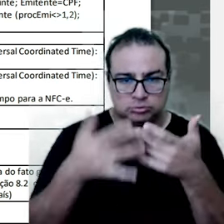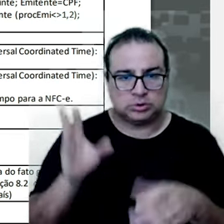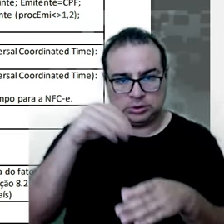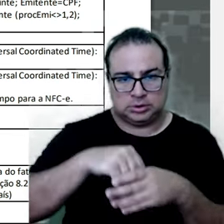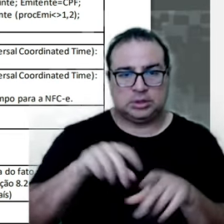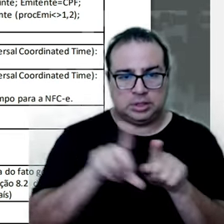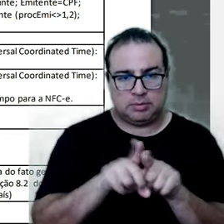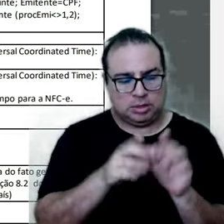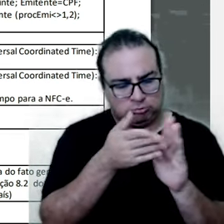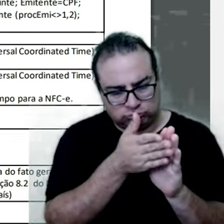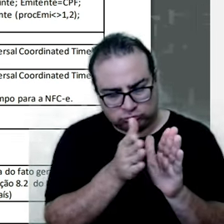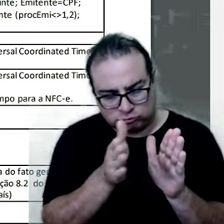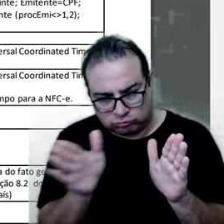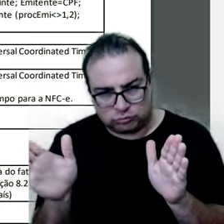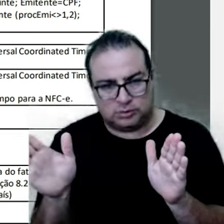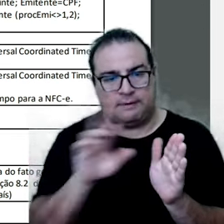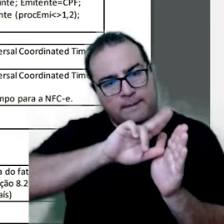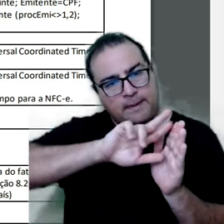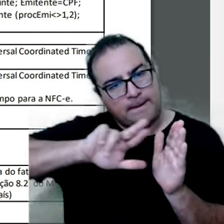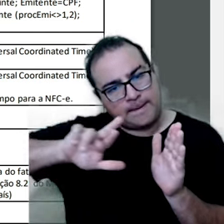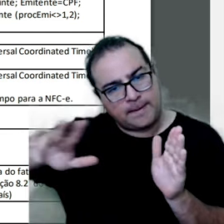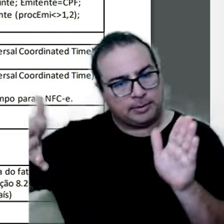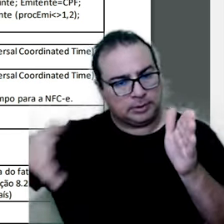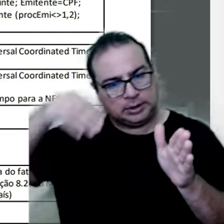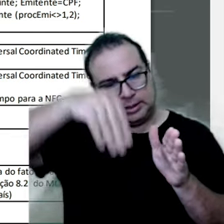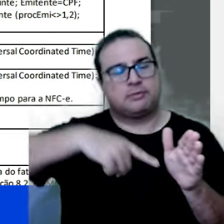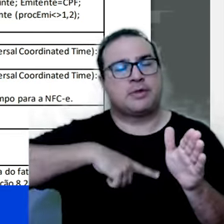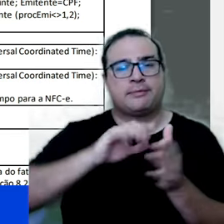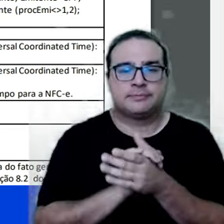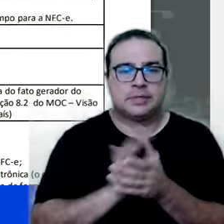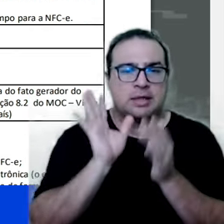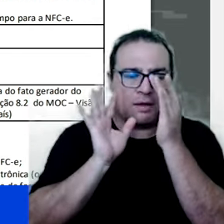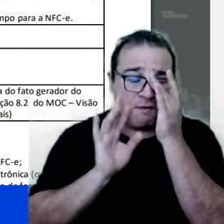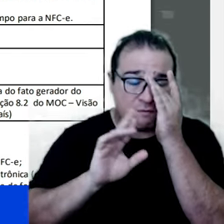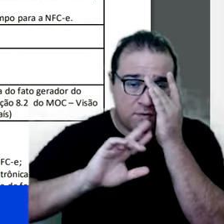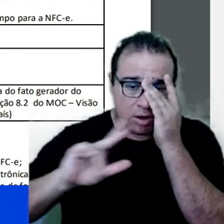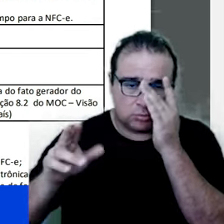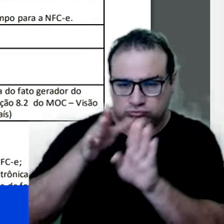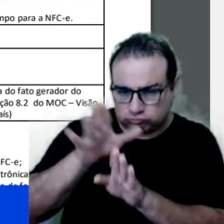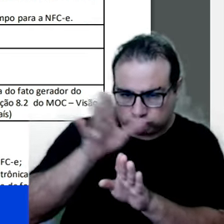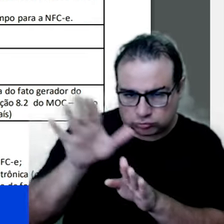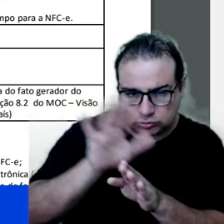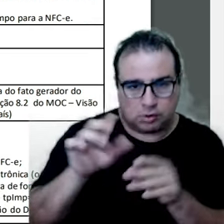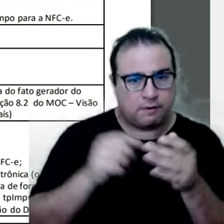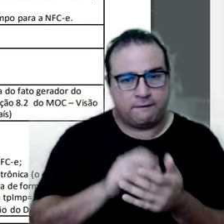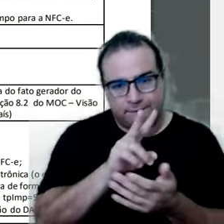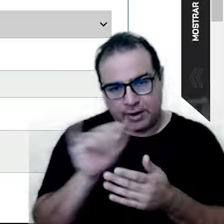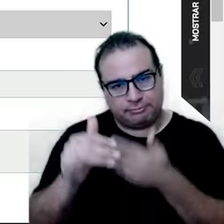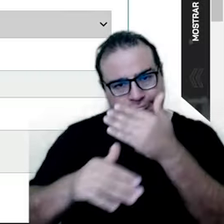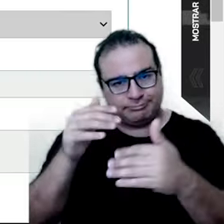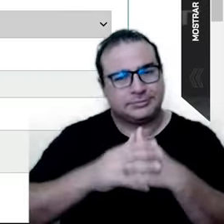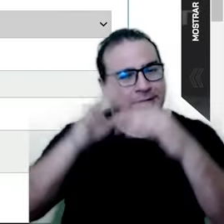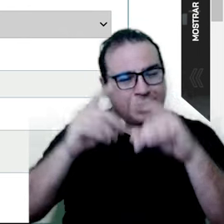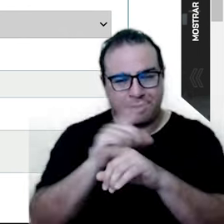tá dentro desse Range né tá dentro dessa sequência dessa né legal e aqui tem várias outras orientações e assim vai não vamos entrar